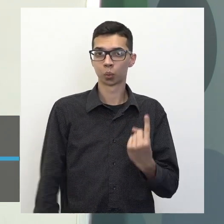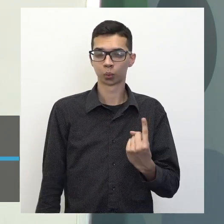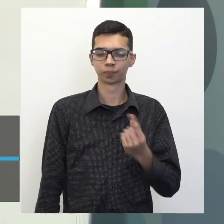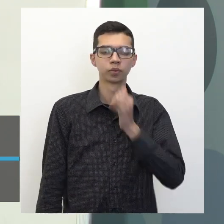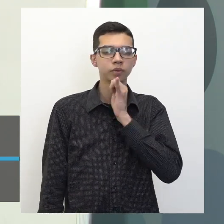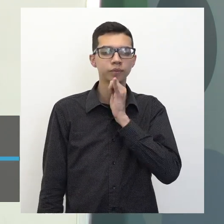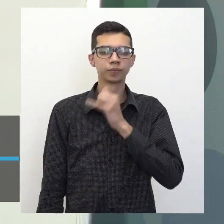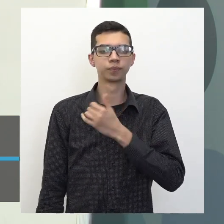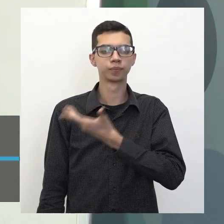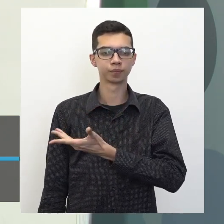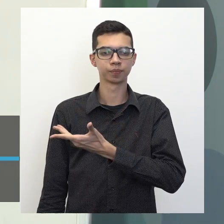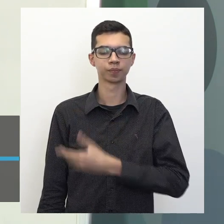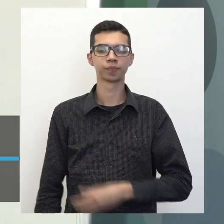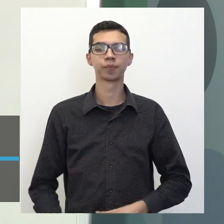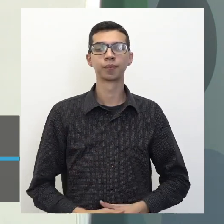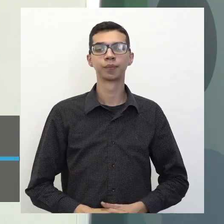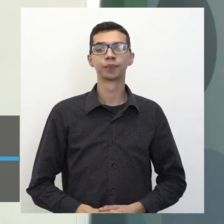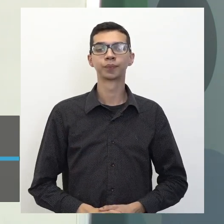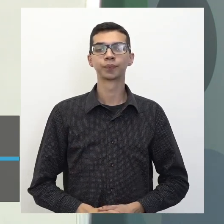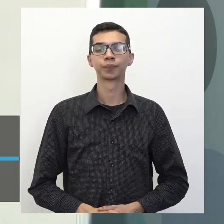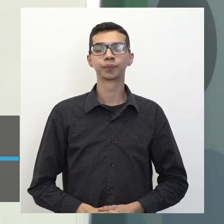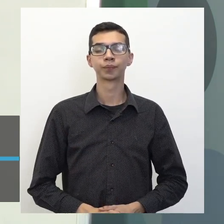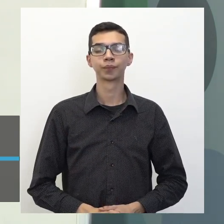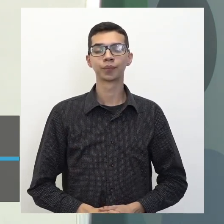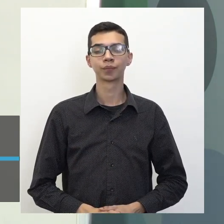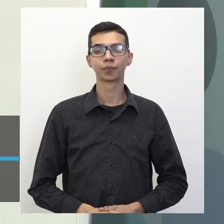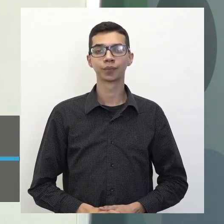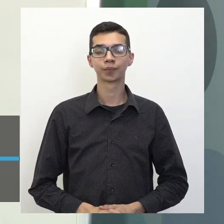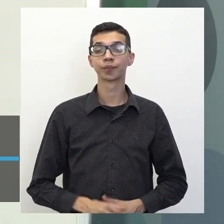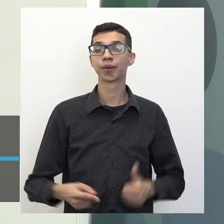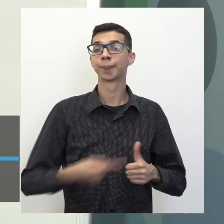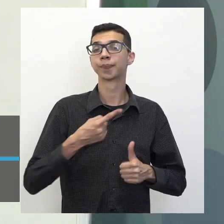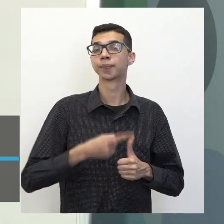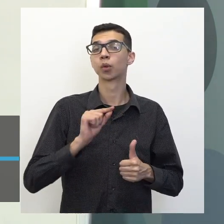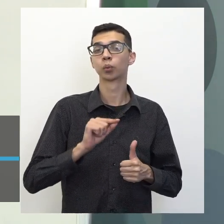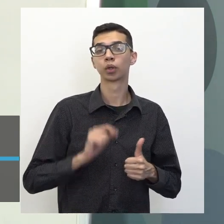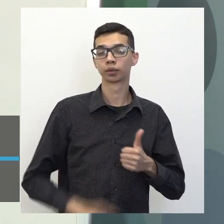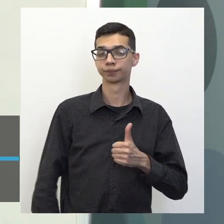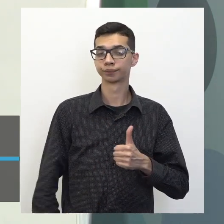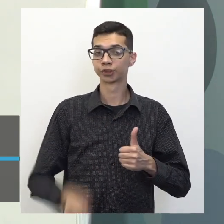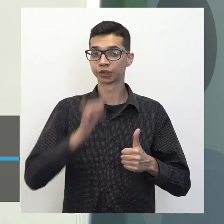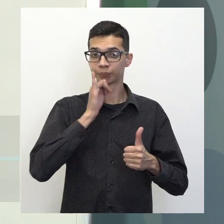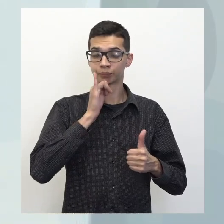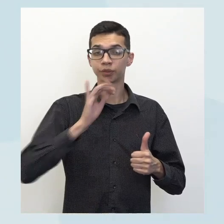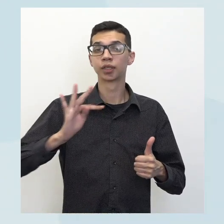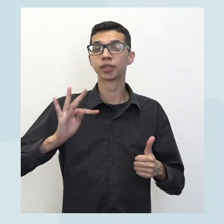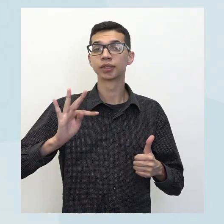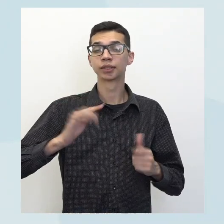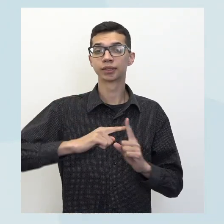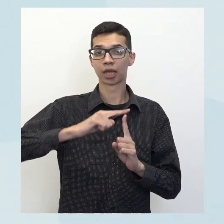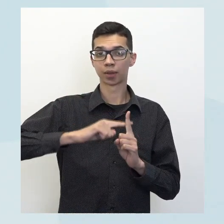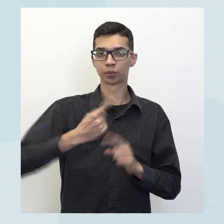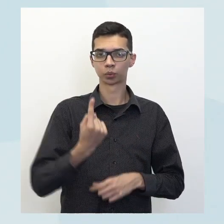Condição 1. A temperatura, foi determinada uma temperatura 1, pressão 1, e ele achou